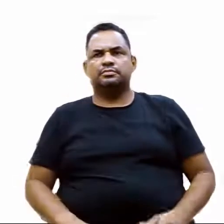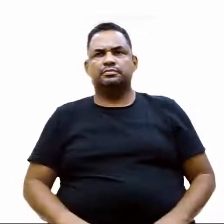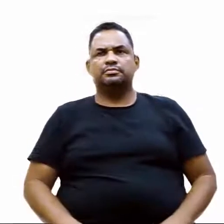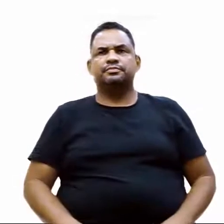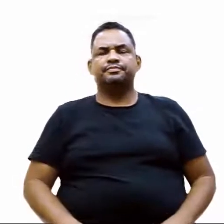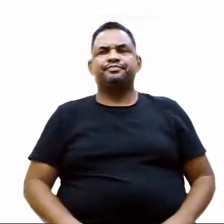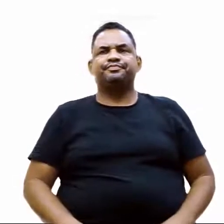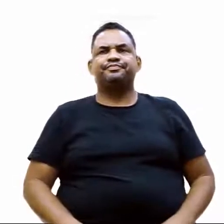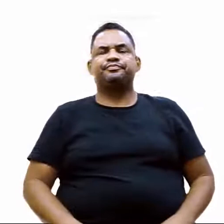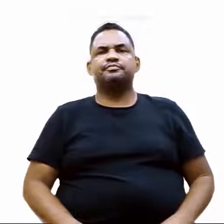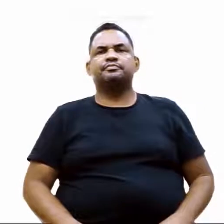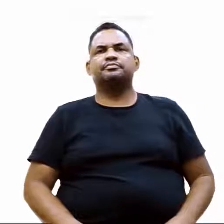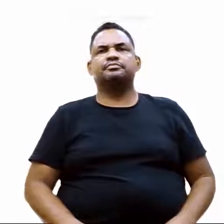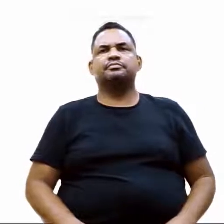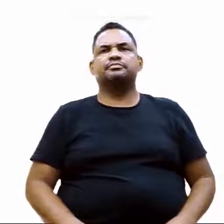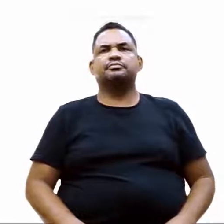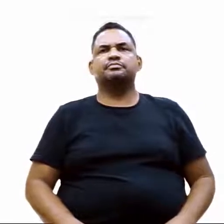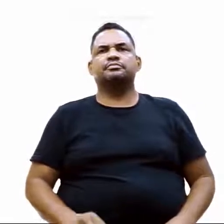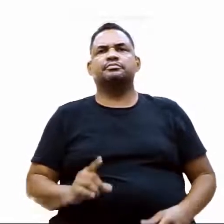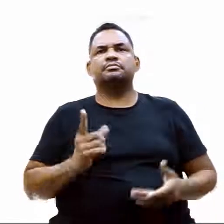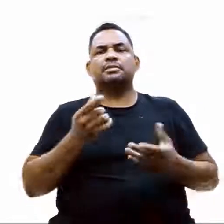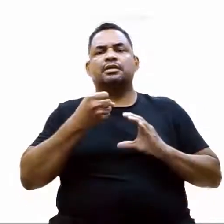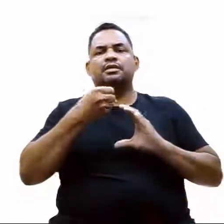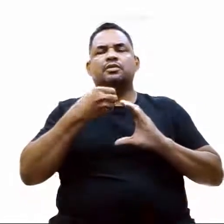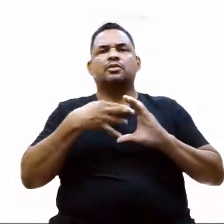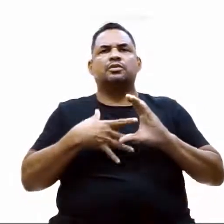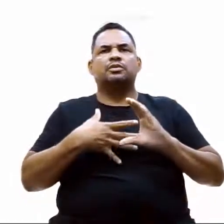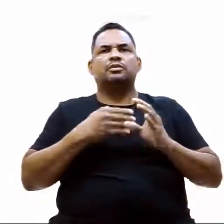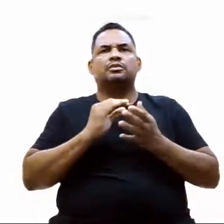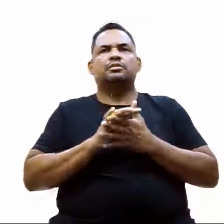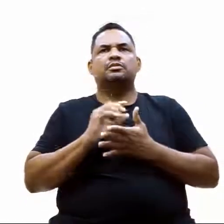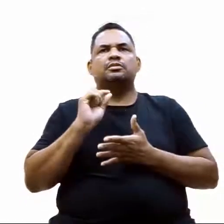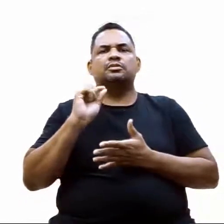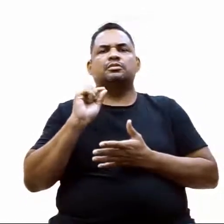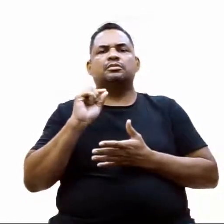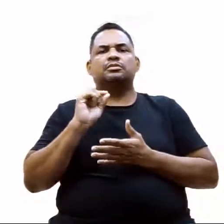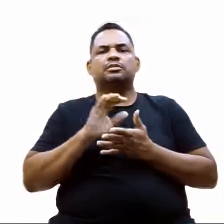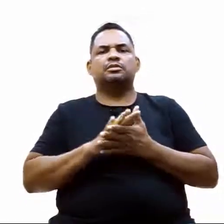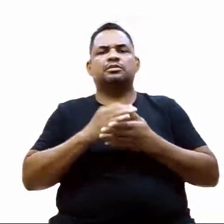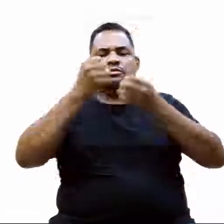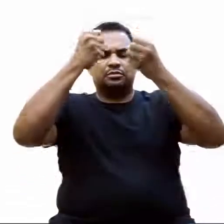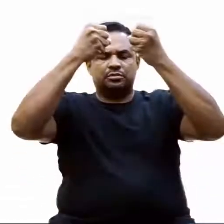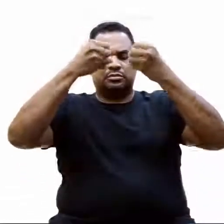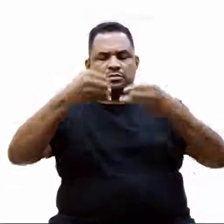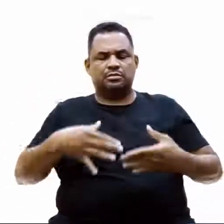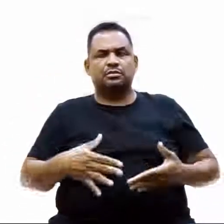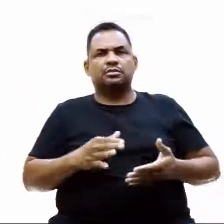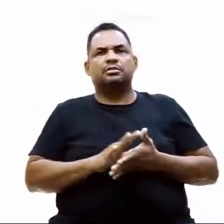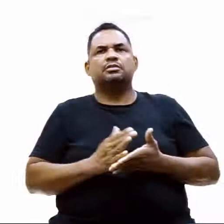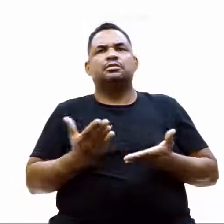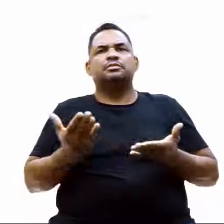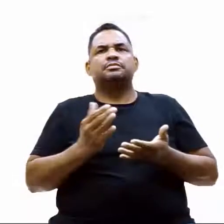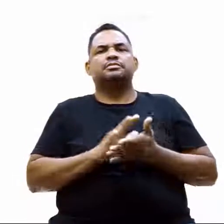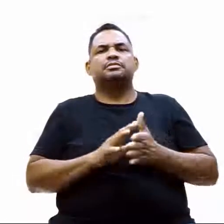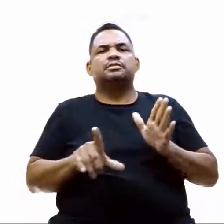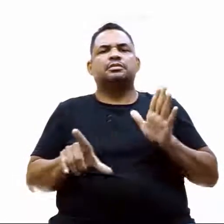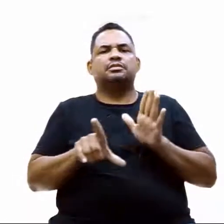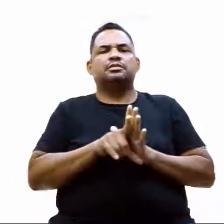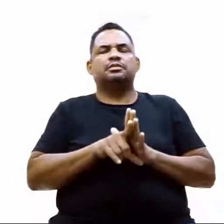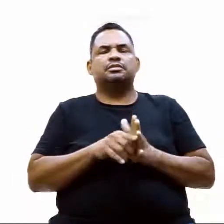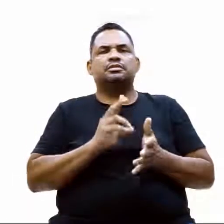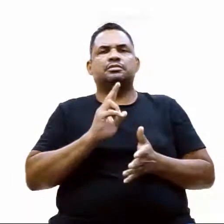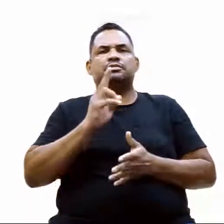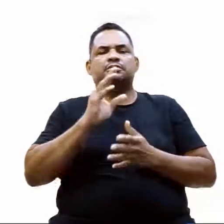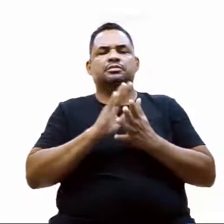aqui para caracterizar o que mencionamos a respeito da lei da conservação da massa, que eu